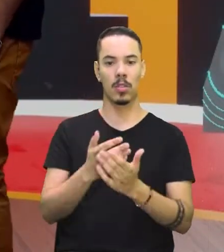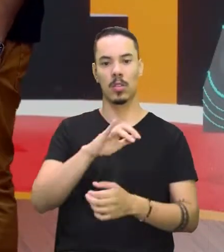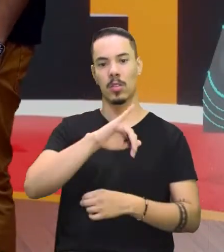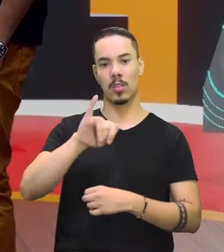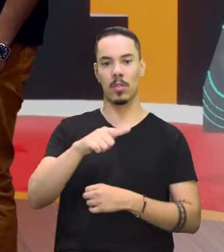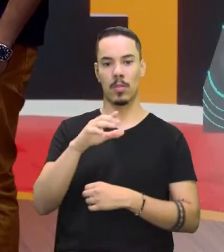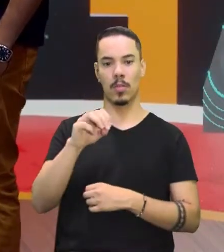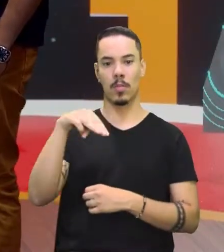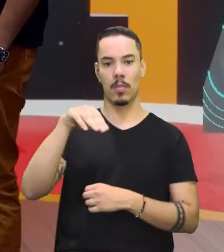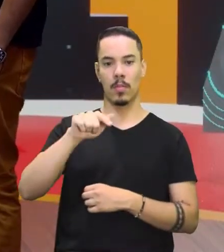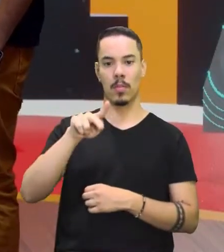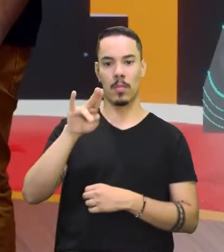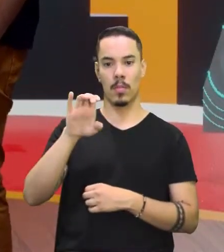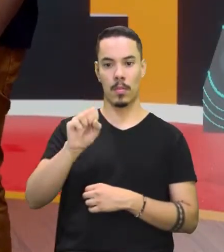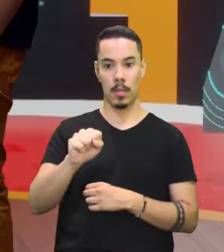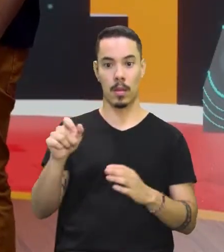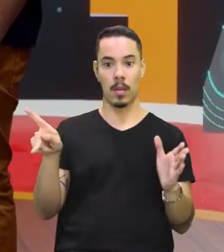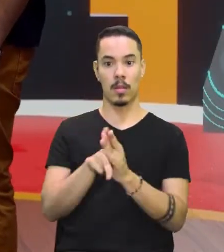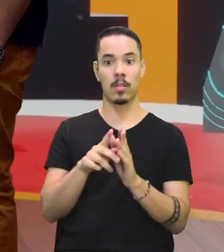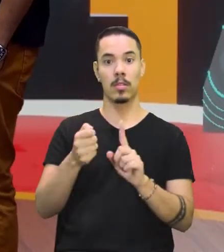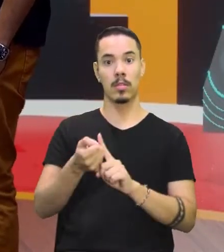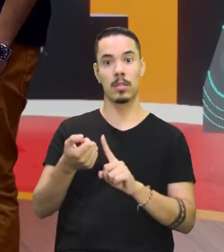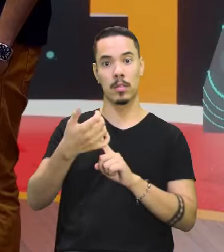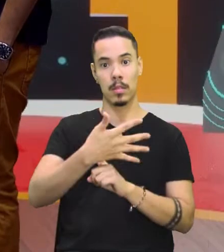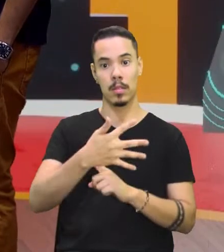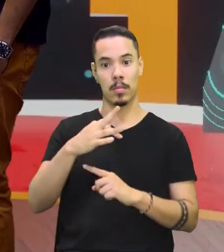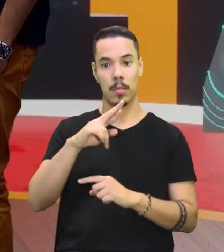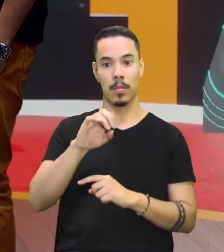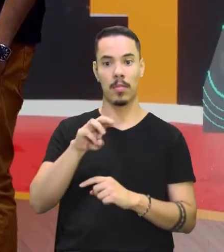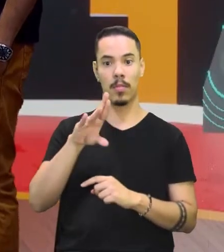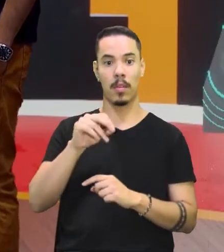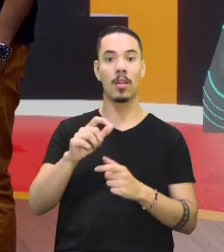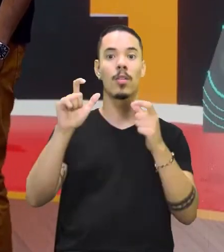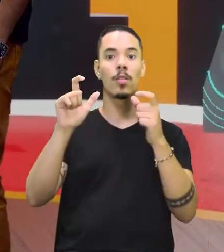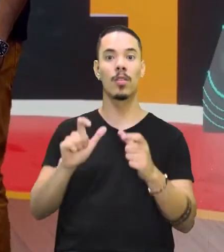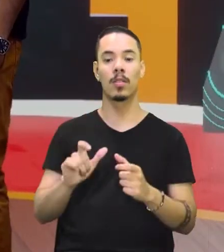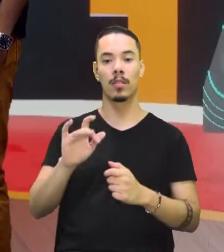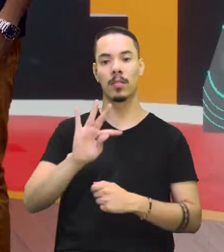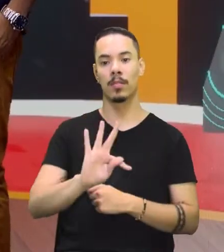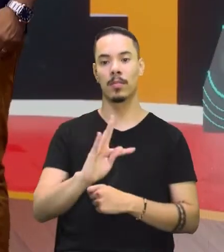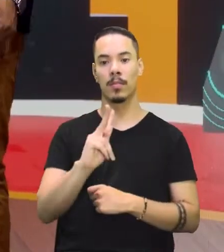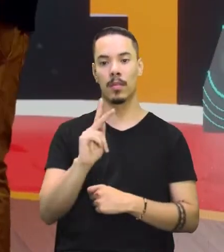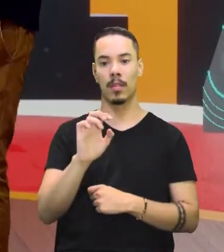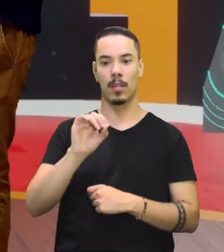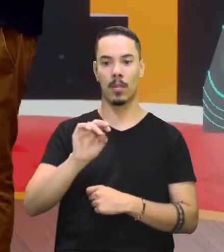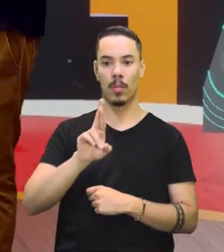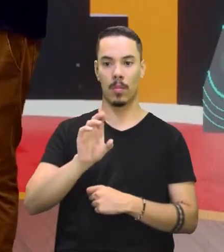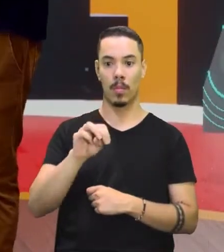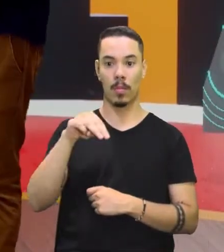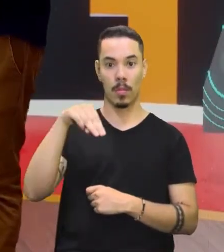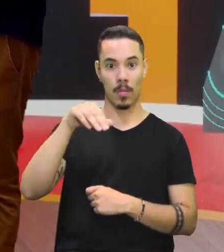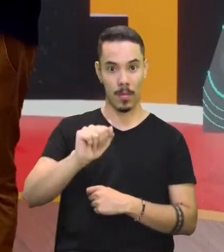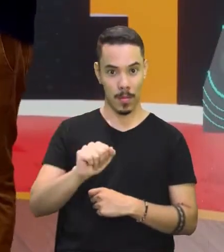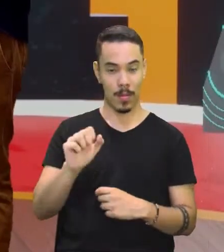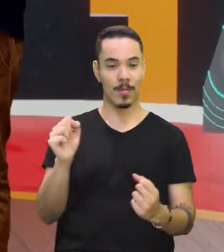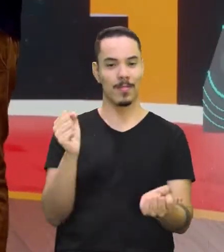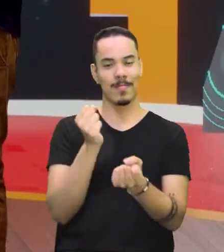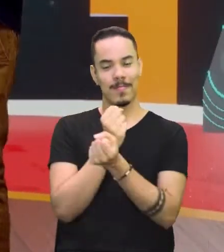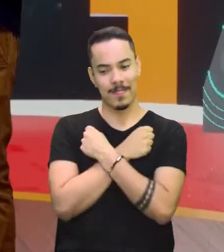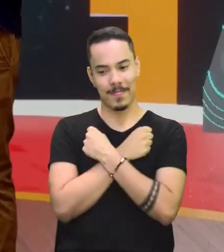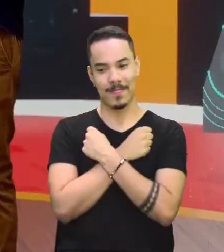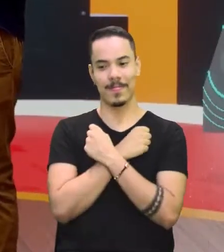Max Ferreira, Extensão da Primavera, em Theobroma. Galera, um abraço para vocês,